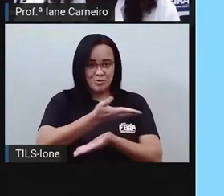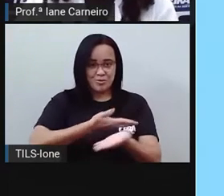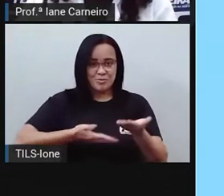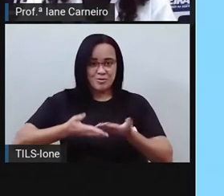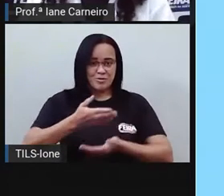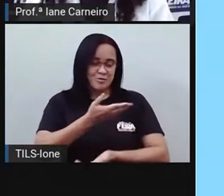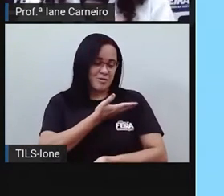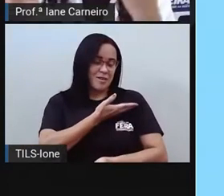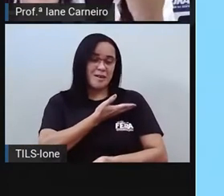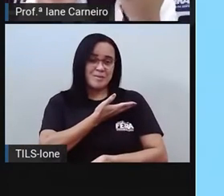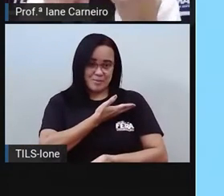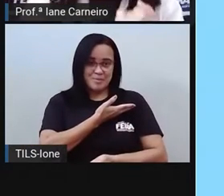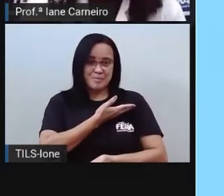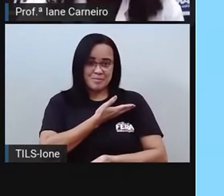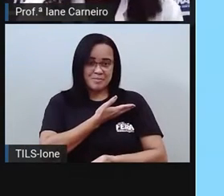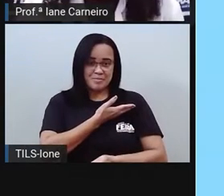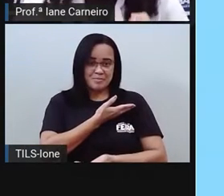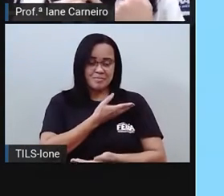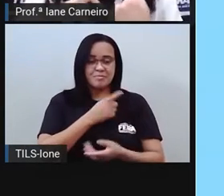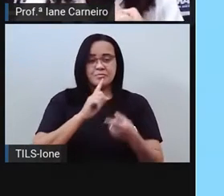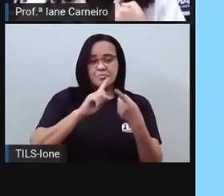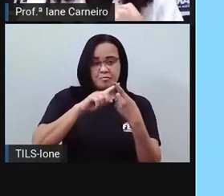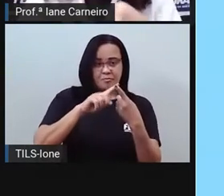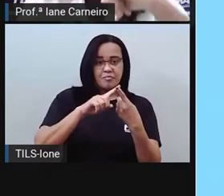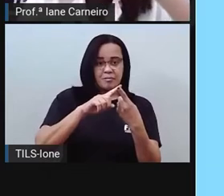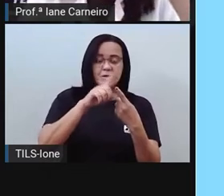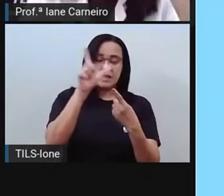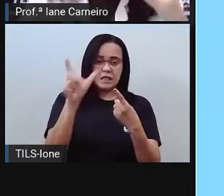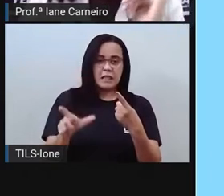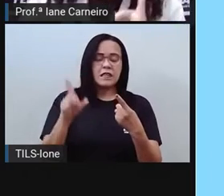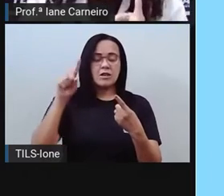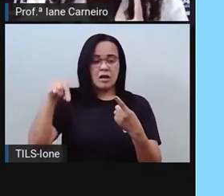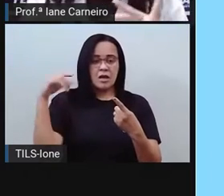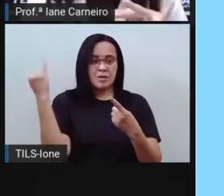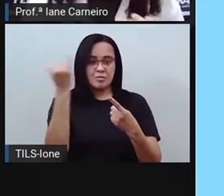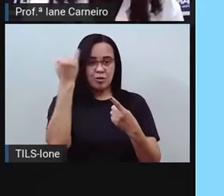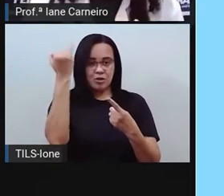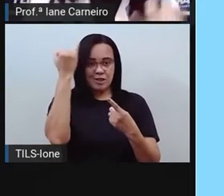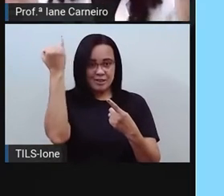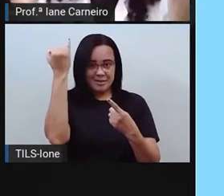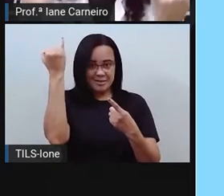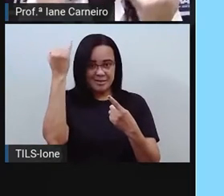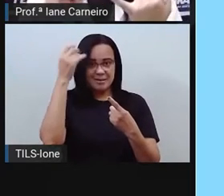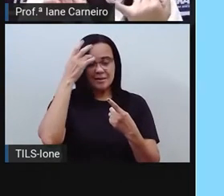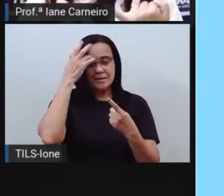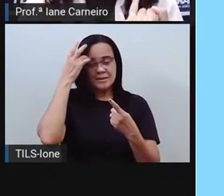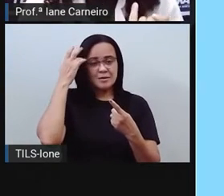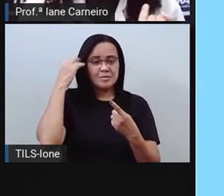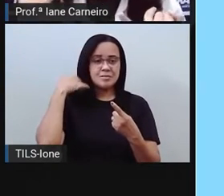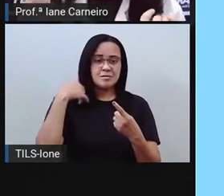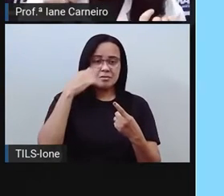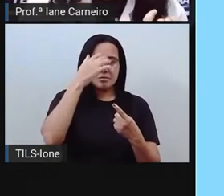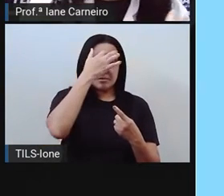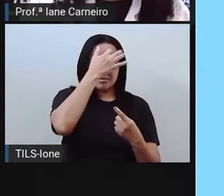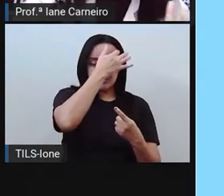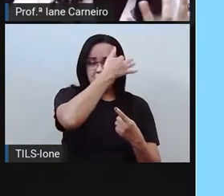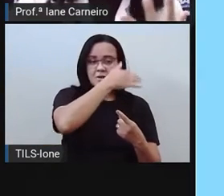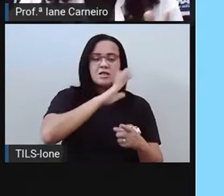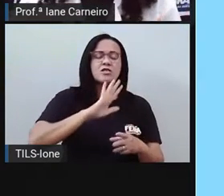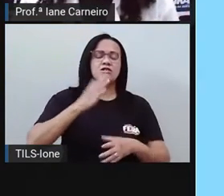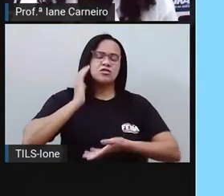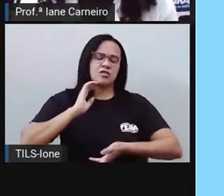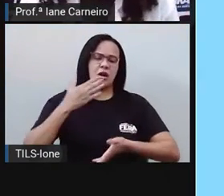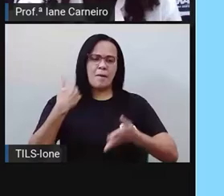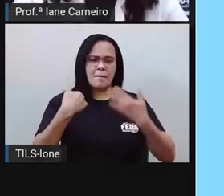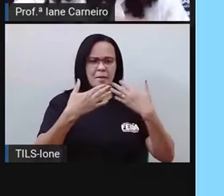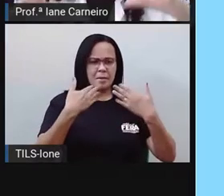Por exemplo, ó, eu, né, é importante, como a gente já discutiu no outro bloco. Nós já discutimos sobre nossa história, quem